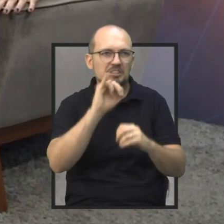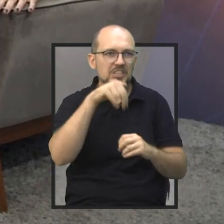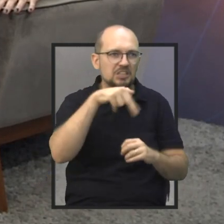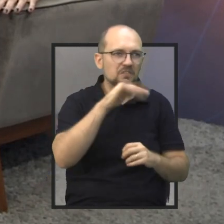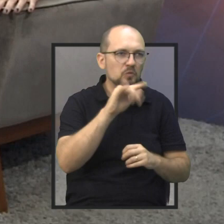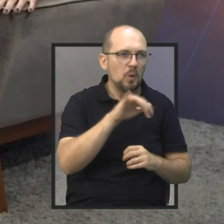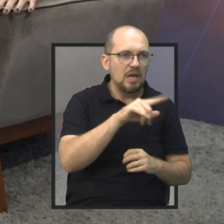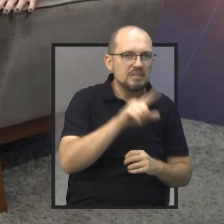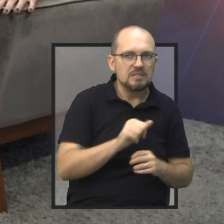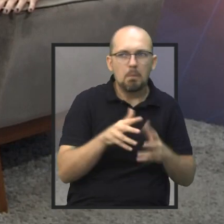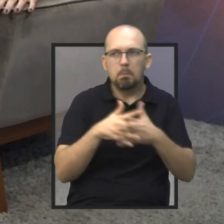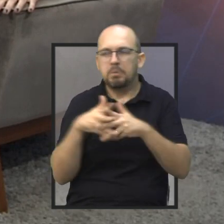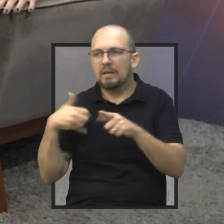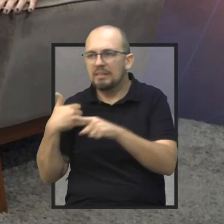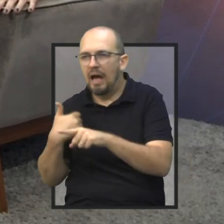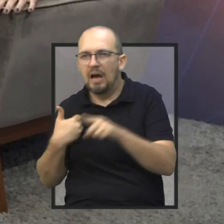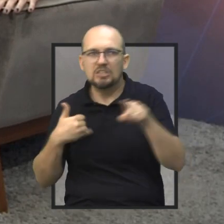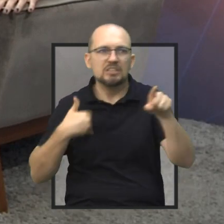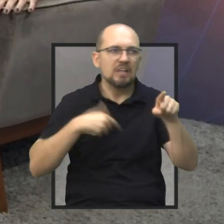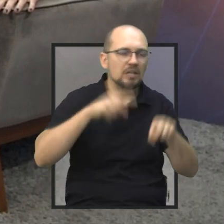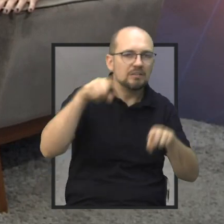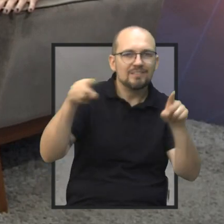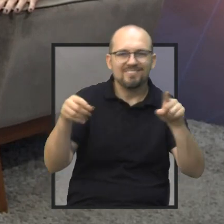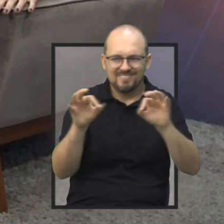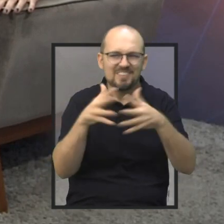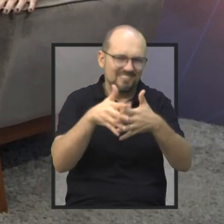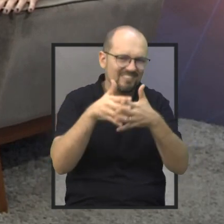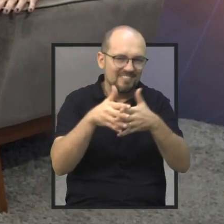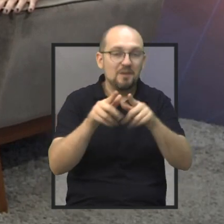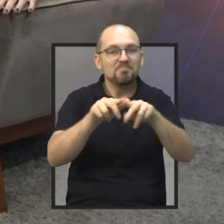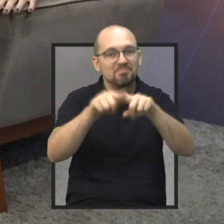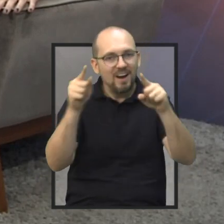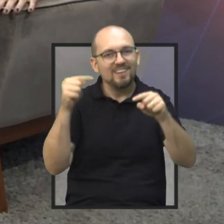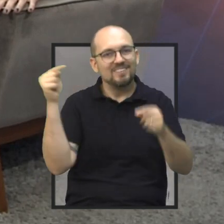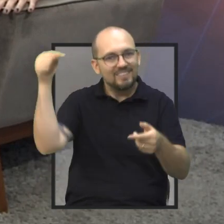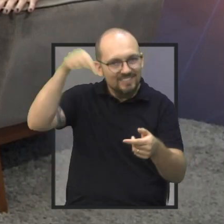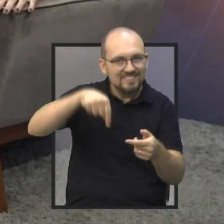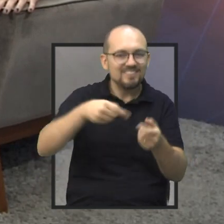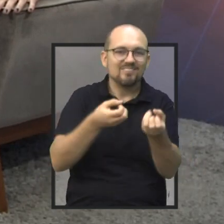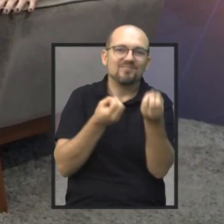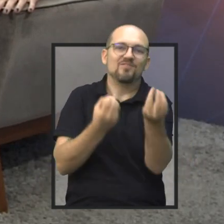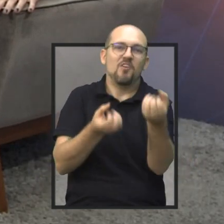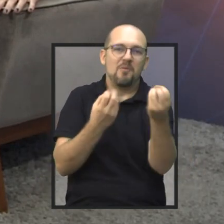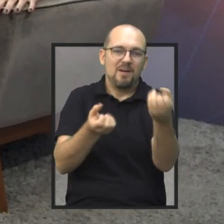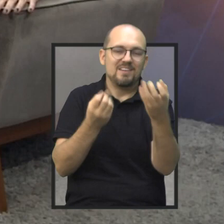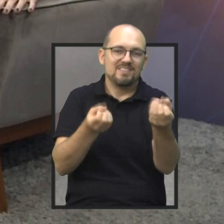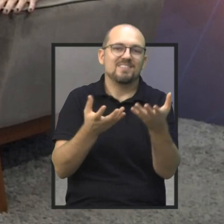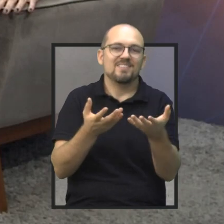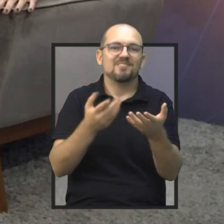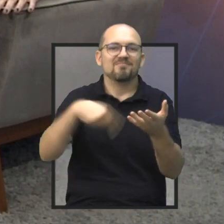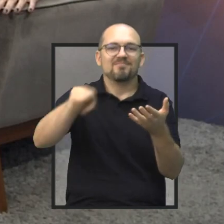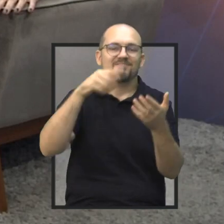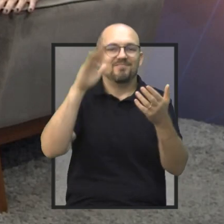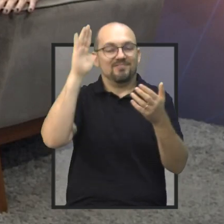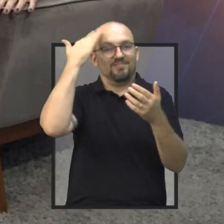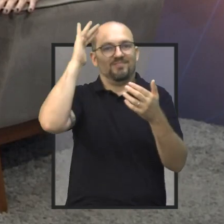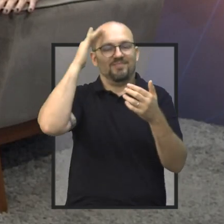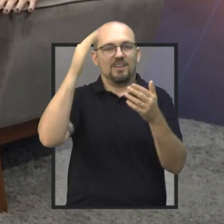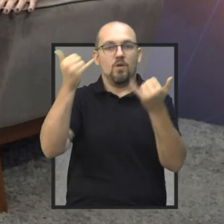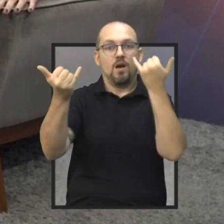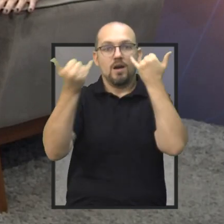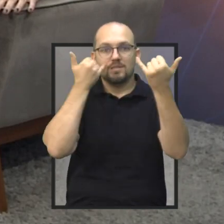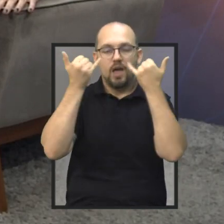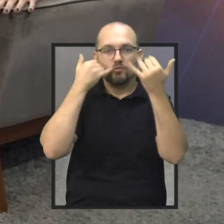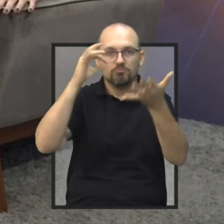funciona, a qualidade é de um jeito, cada vacina é de um jeito. Mas a gente está aqui justamente para passar informação para a população, né, para que todo mundo tenha